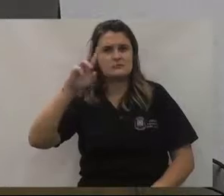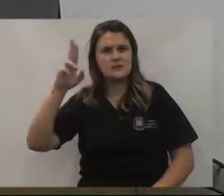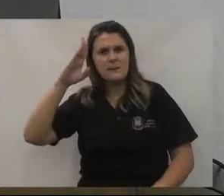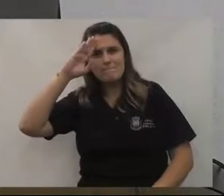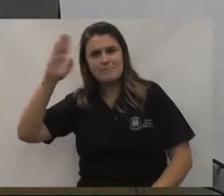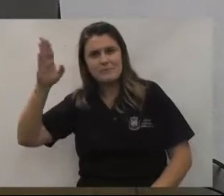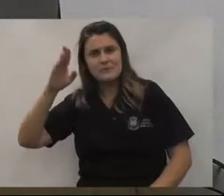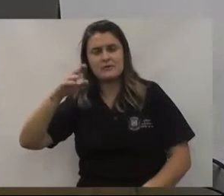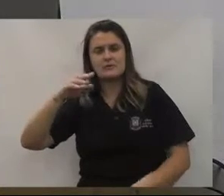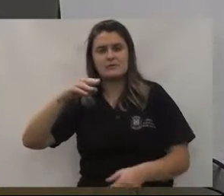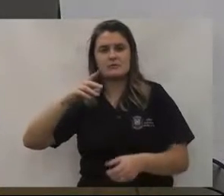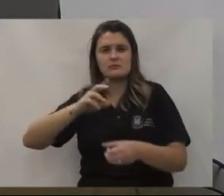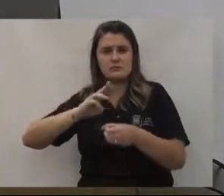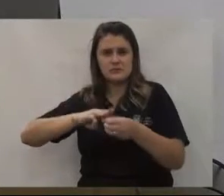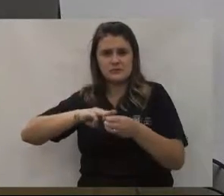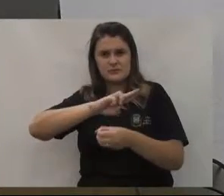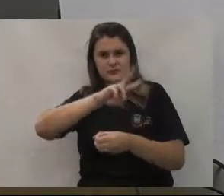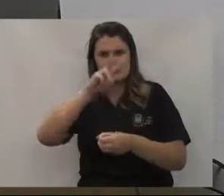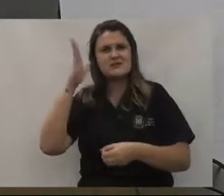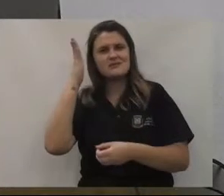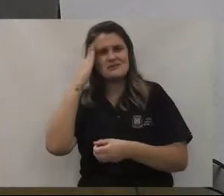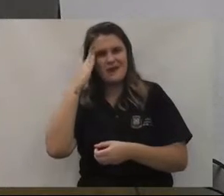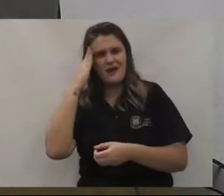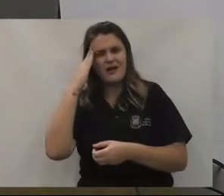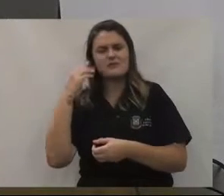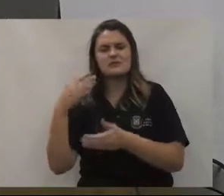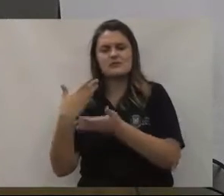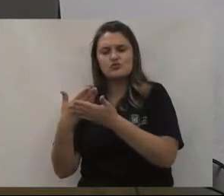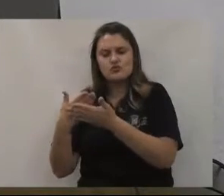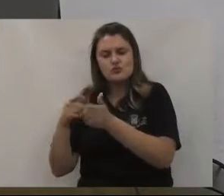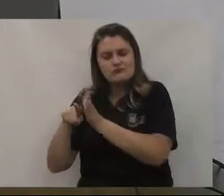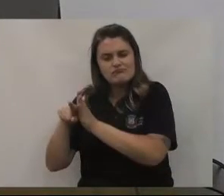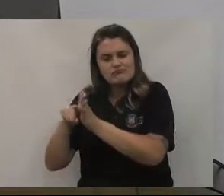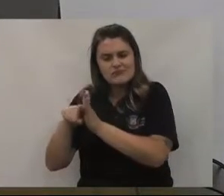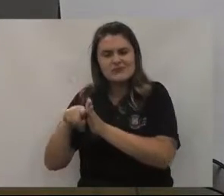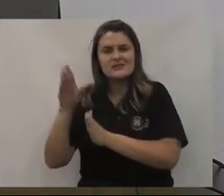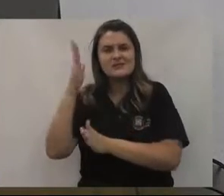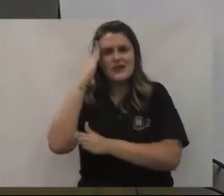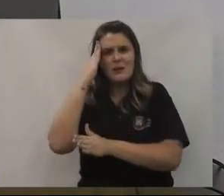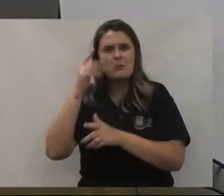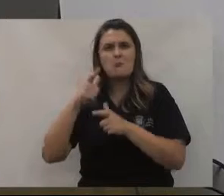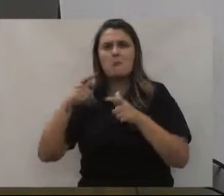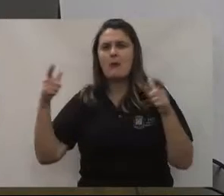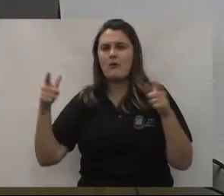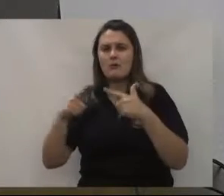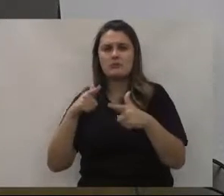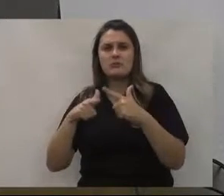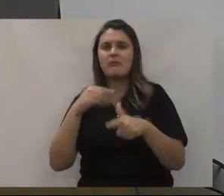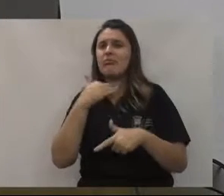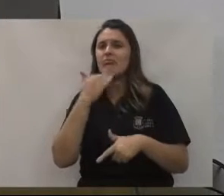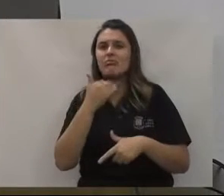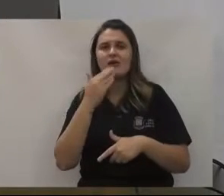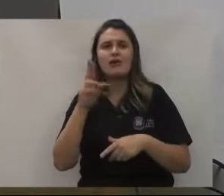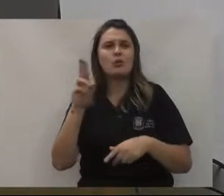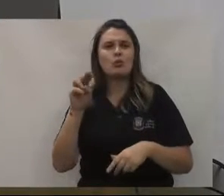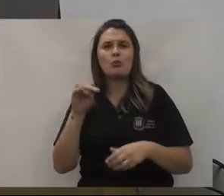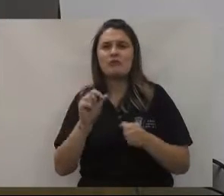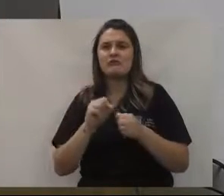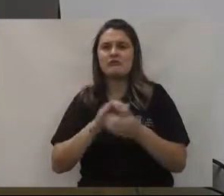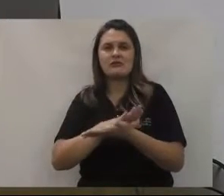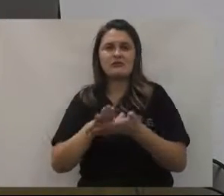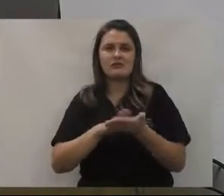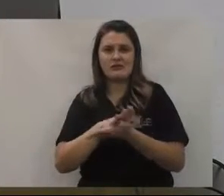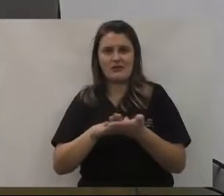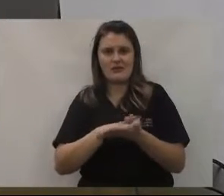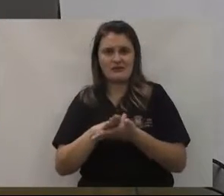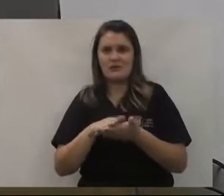principalmente de União da Vitória, estão sabendo dessa grande, digamos assim, desse grande problema, e ninguém, absolutamente ninguém tomou conta, ninguém